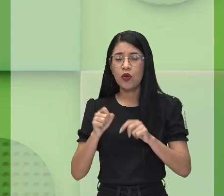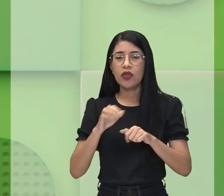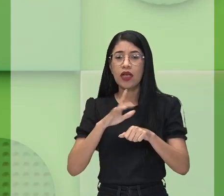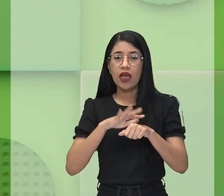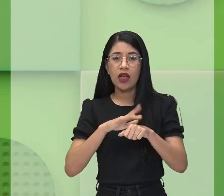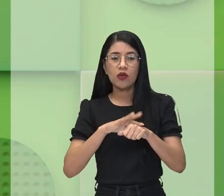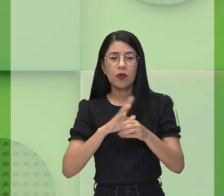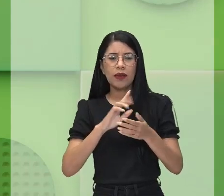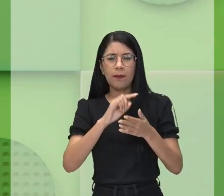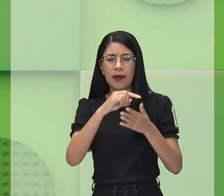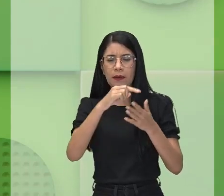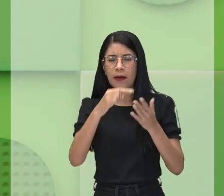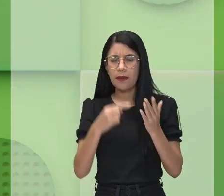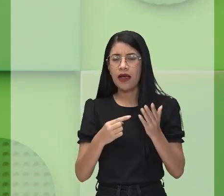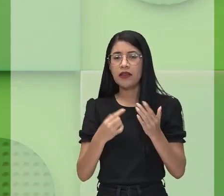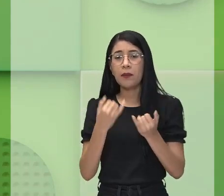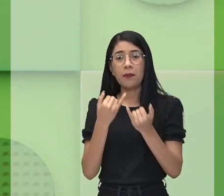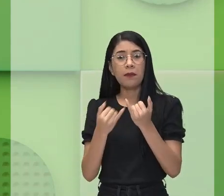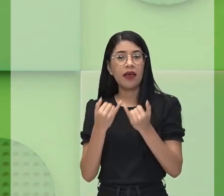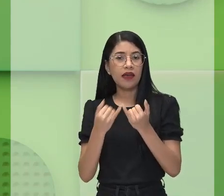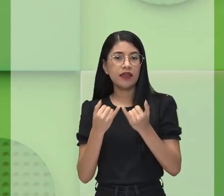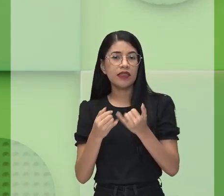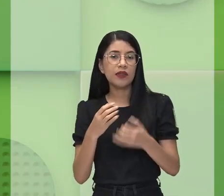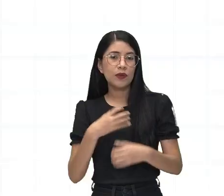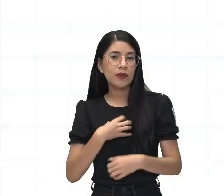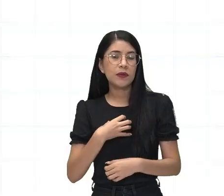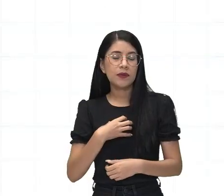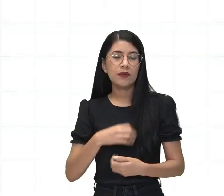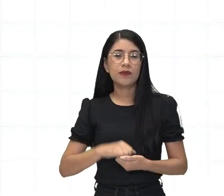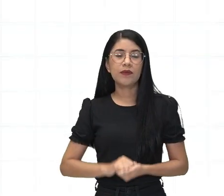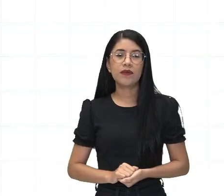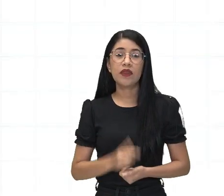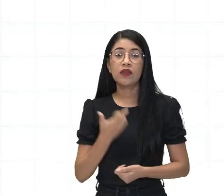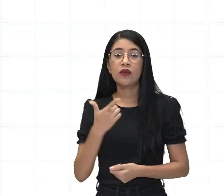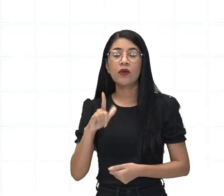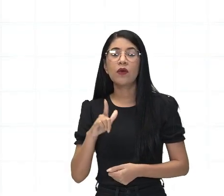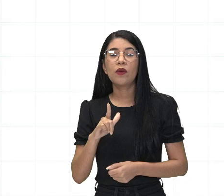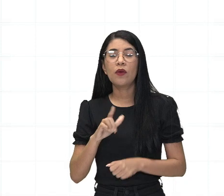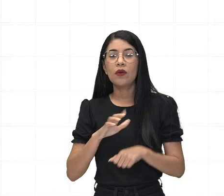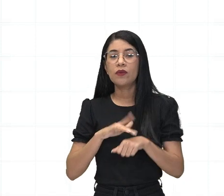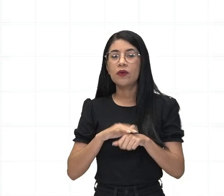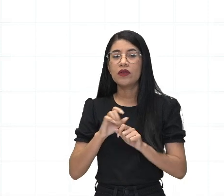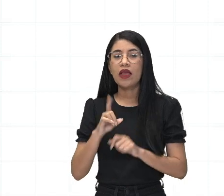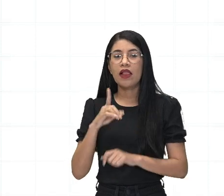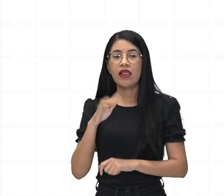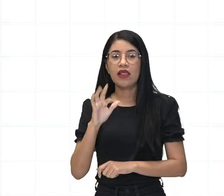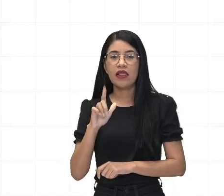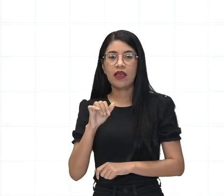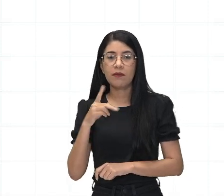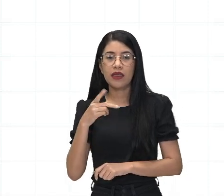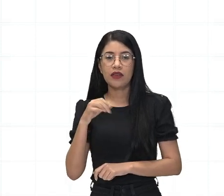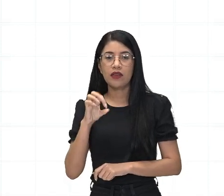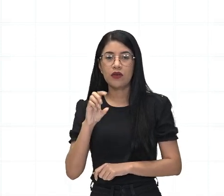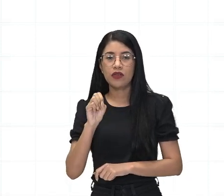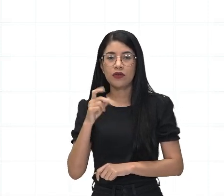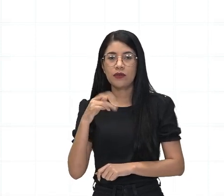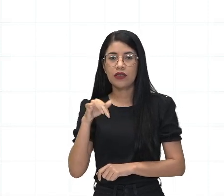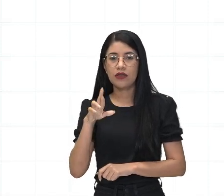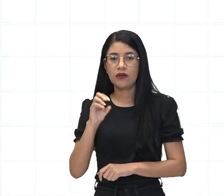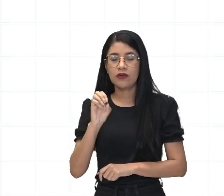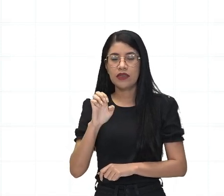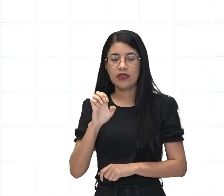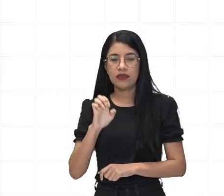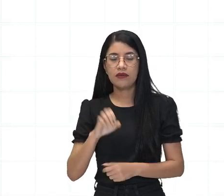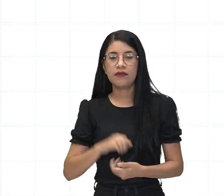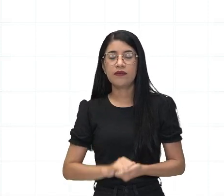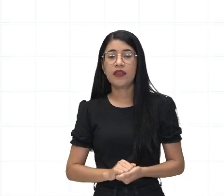muito parecidos, tá bom? Nós temos uma outra doença aí, que é a leptospirose. Na leptospirose,